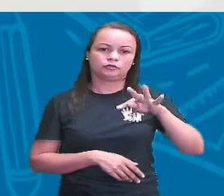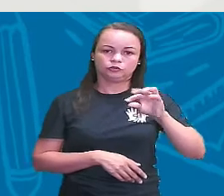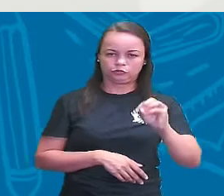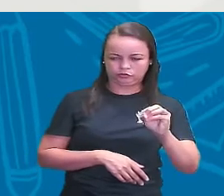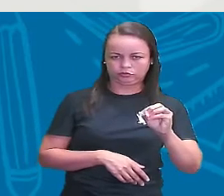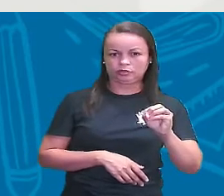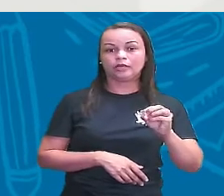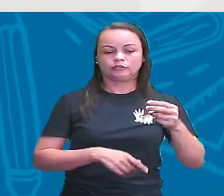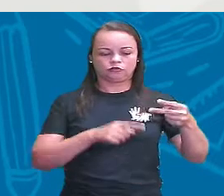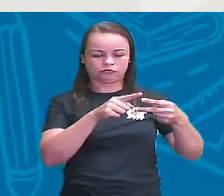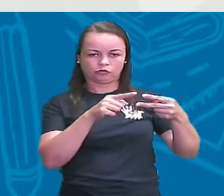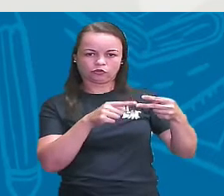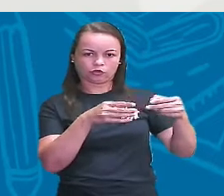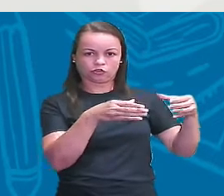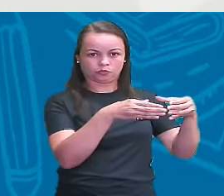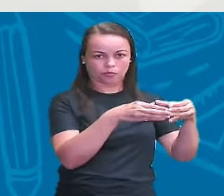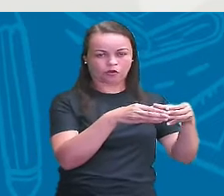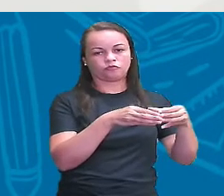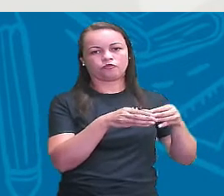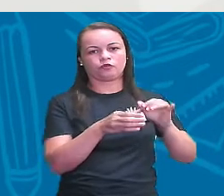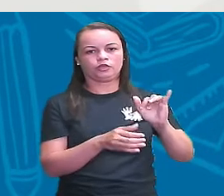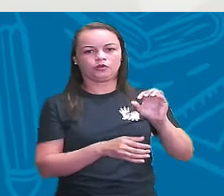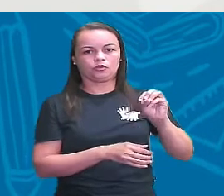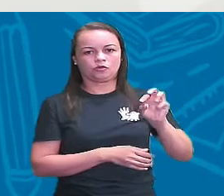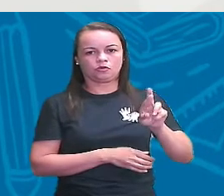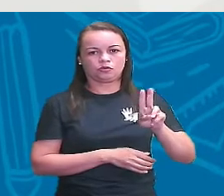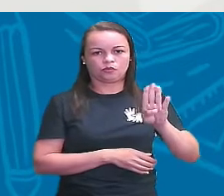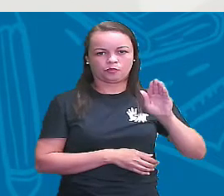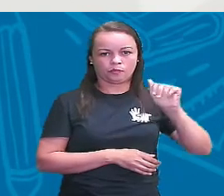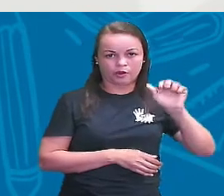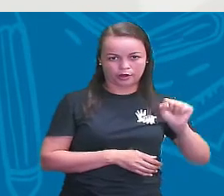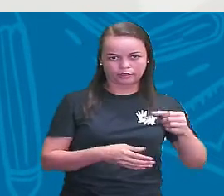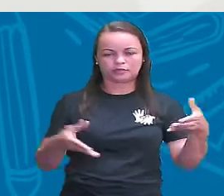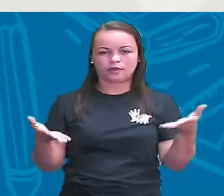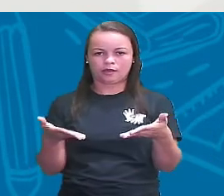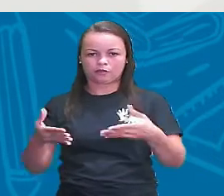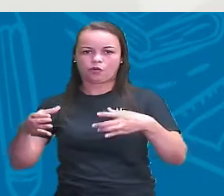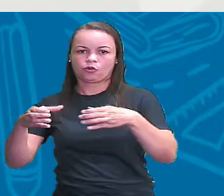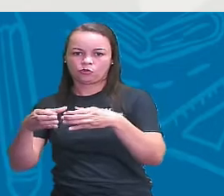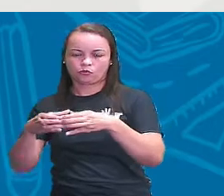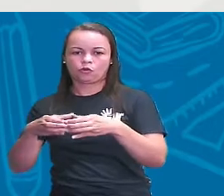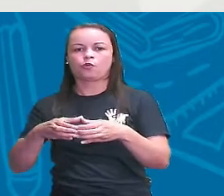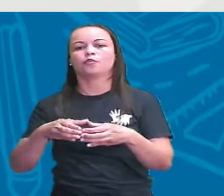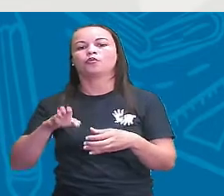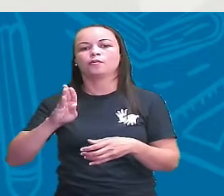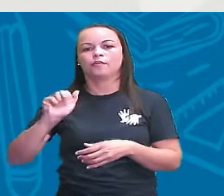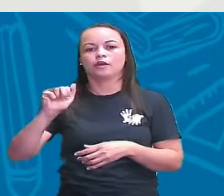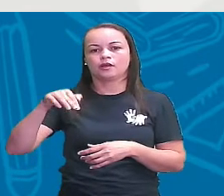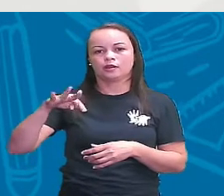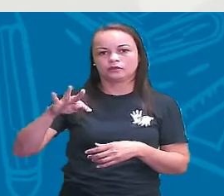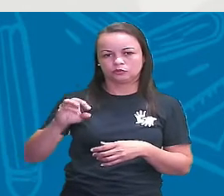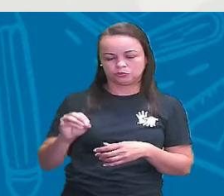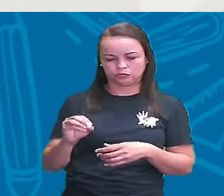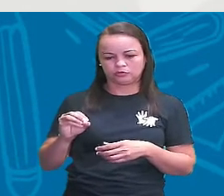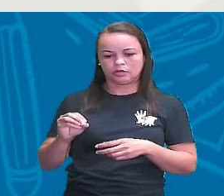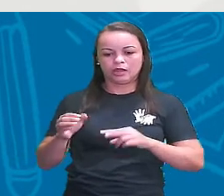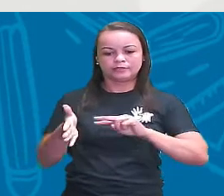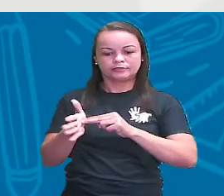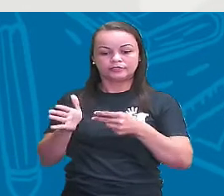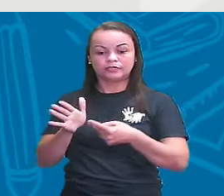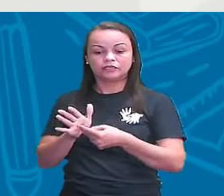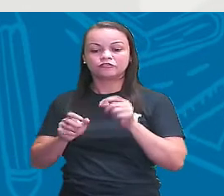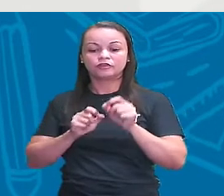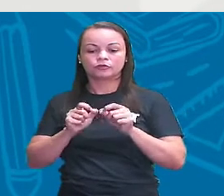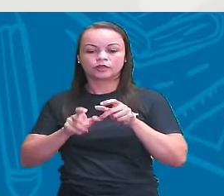iorubais e dos povos bantus, tá? A palavra bantu significa povos ou homens, certo? E aí os bantus, né,